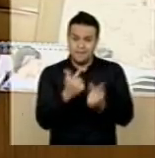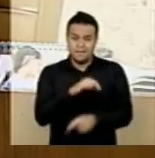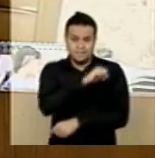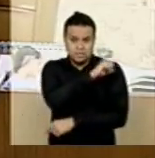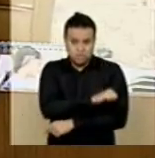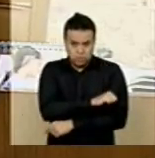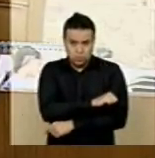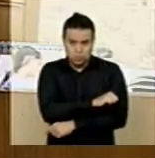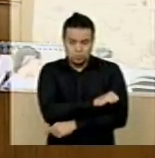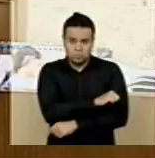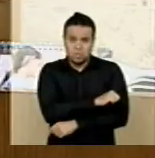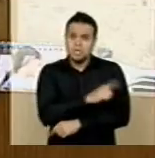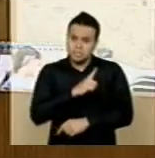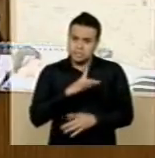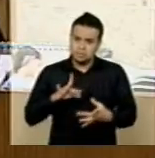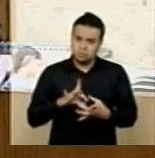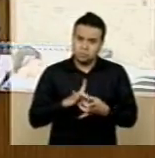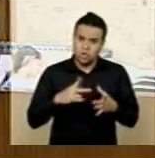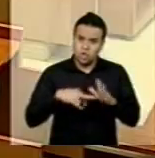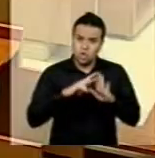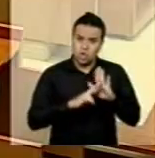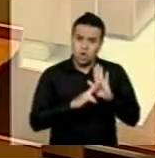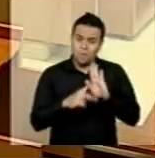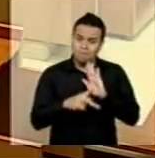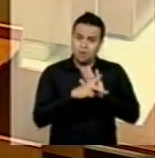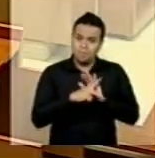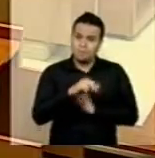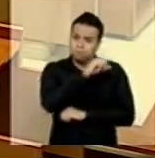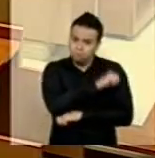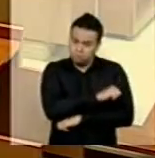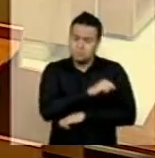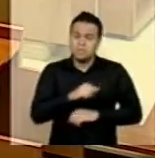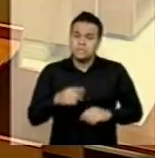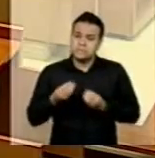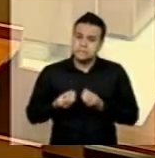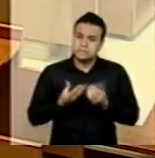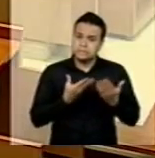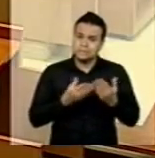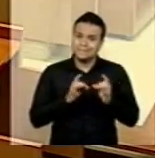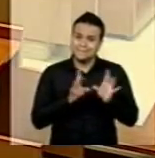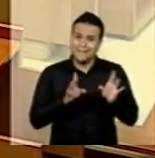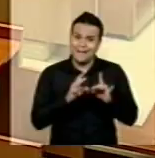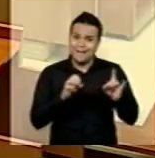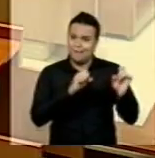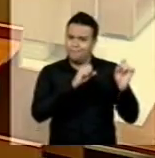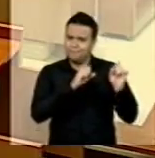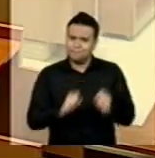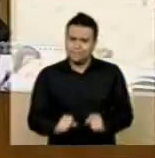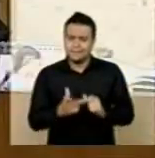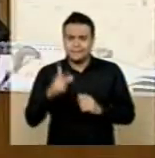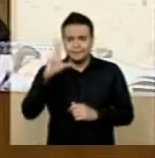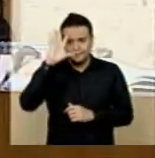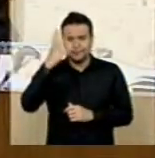se ampara em uma norma daquele Estado para dar autoridade à decisão